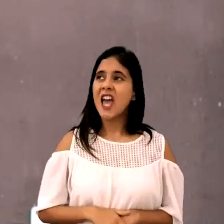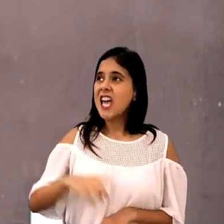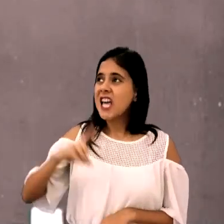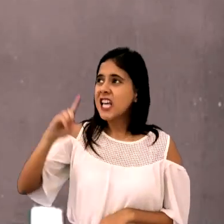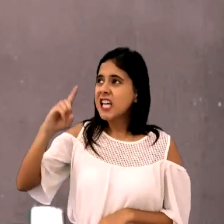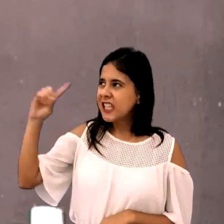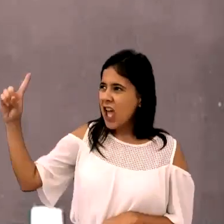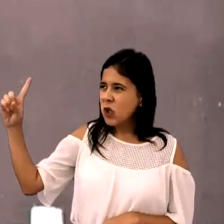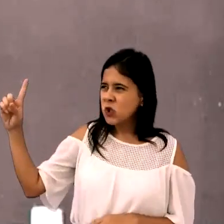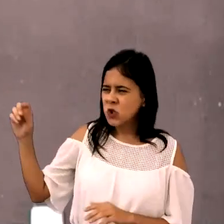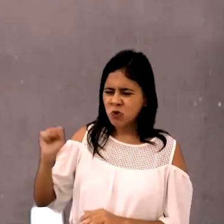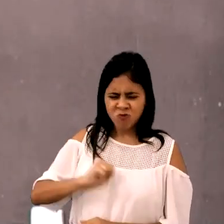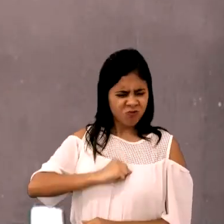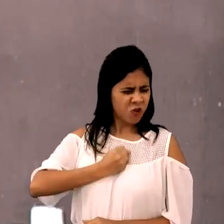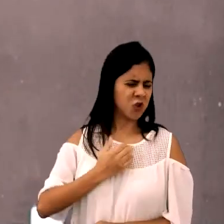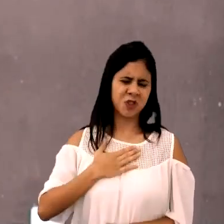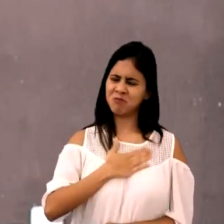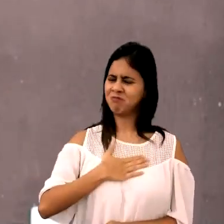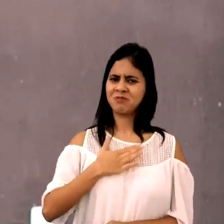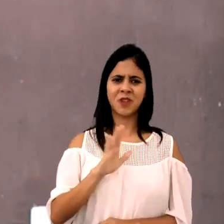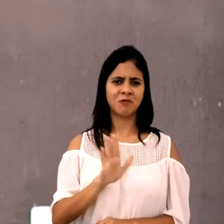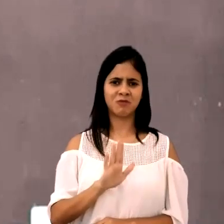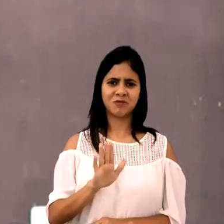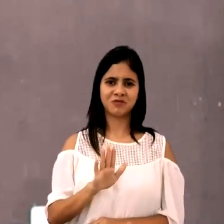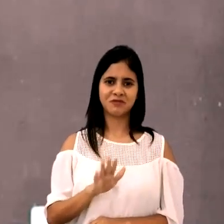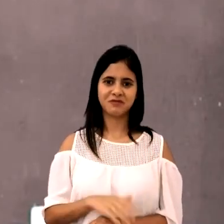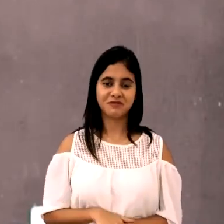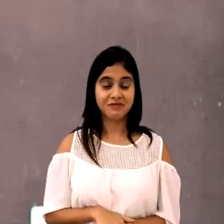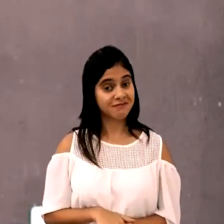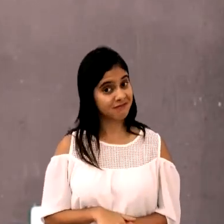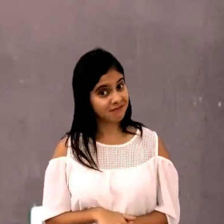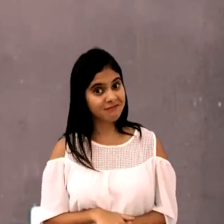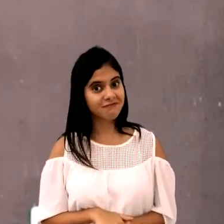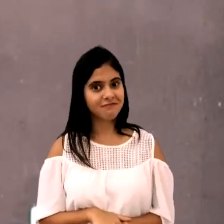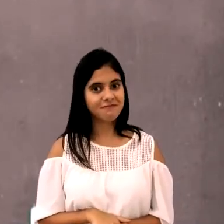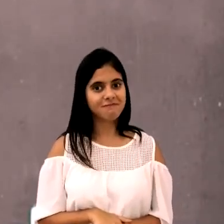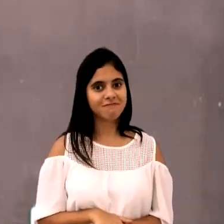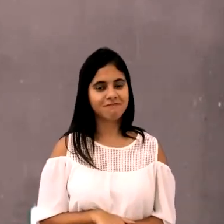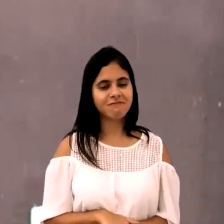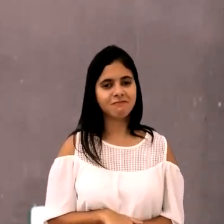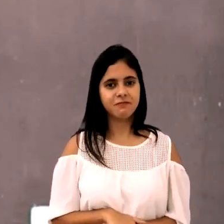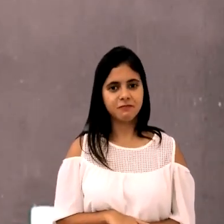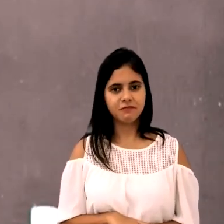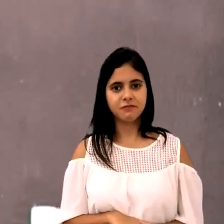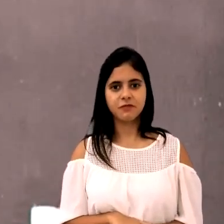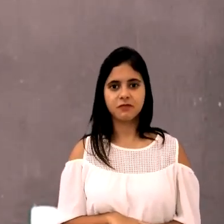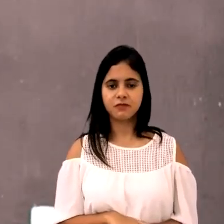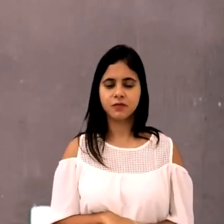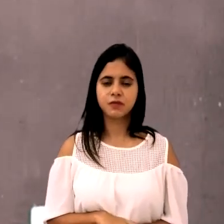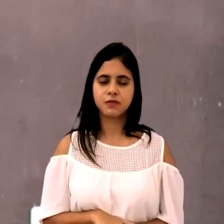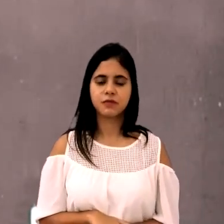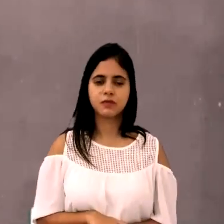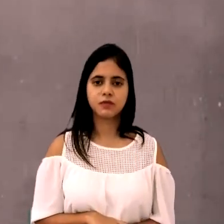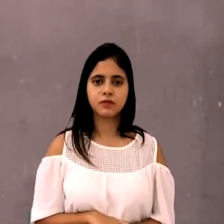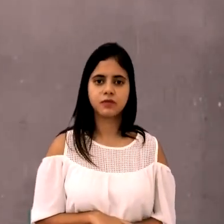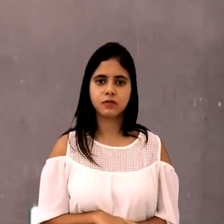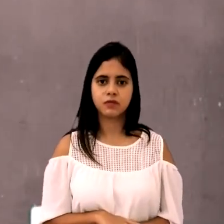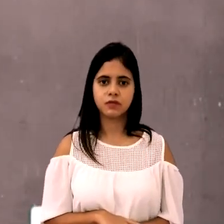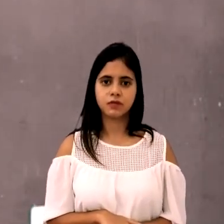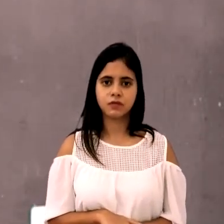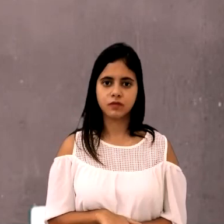mim. Ixi, essa Noemi, eu tenho certeza que você já pensou isso alguma vez. Se não pensou, vai